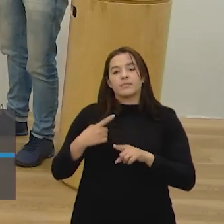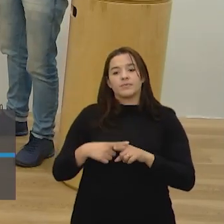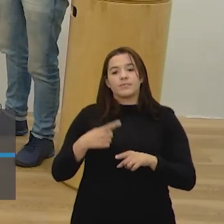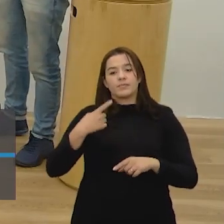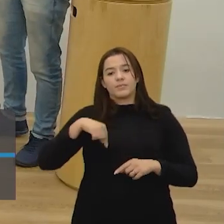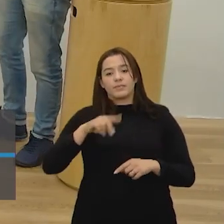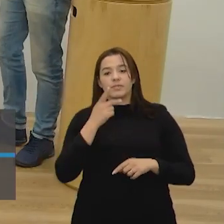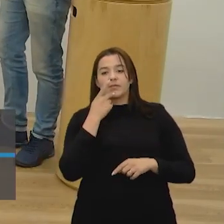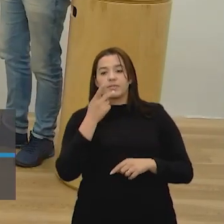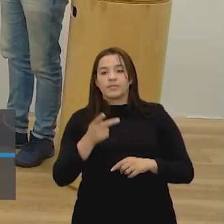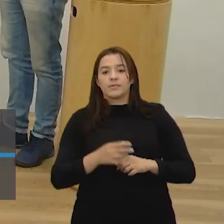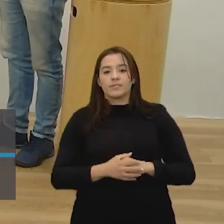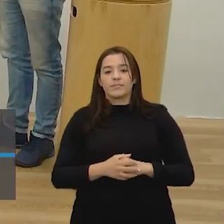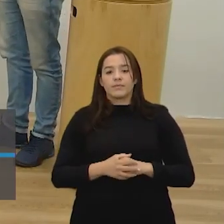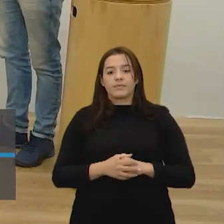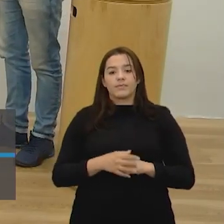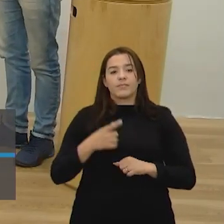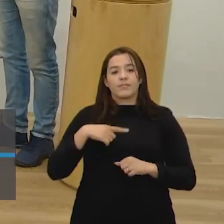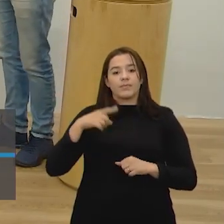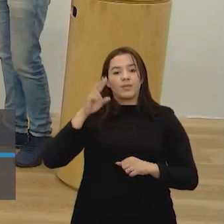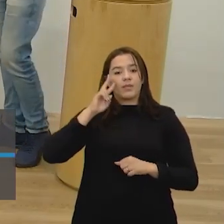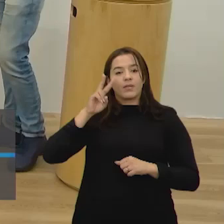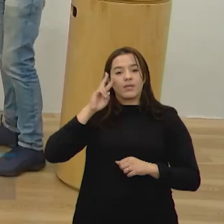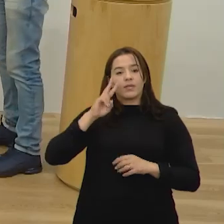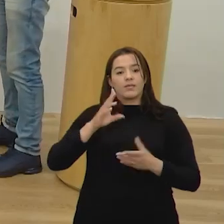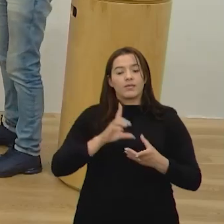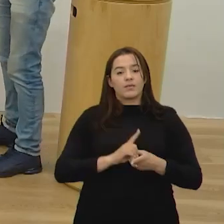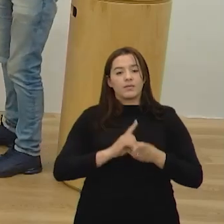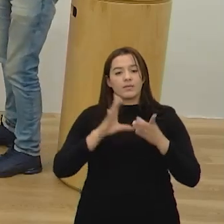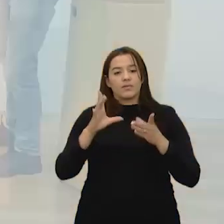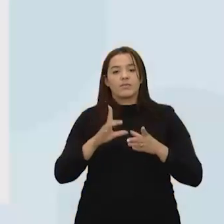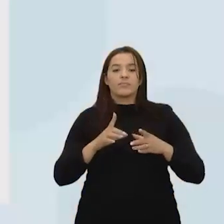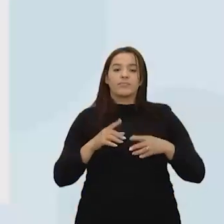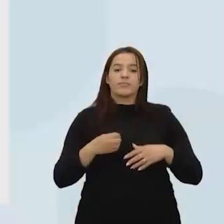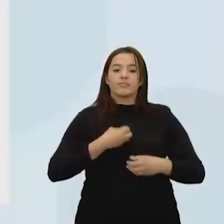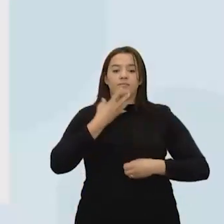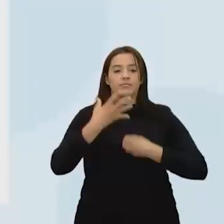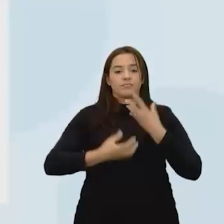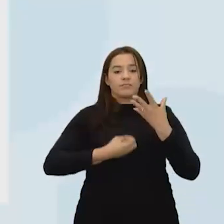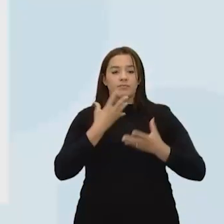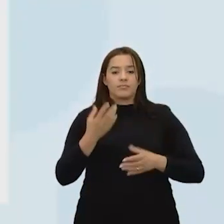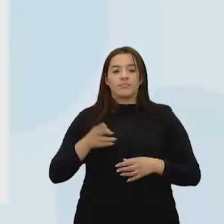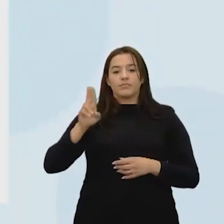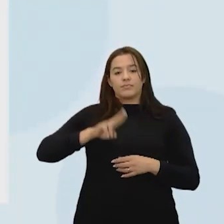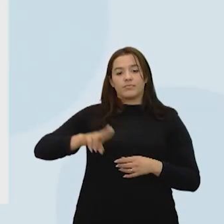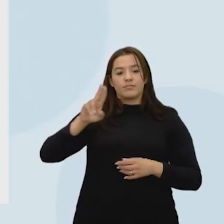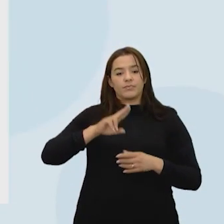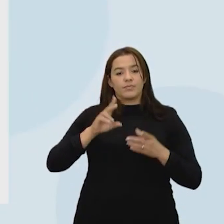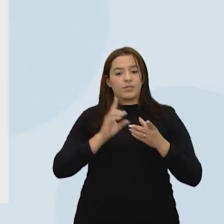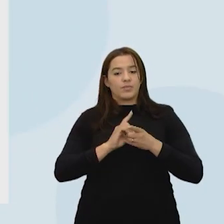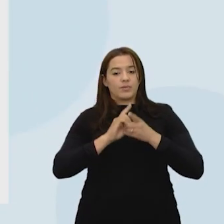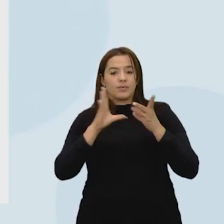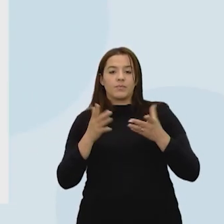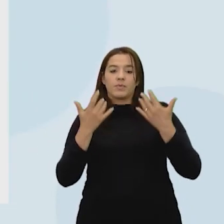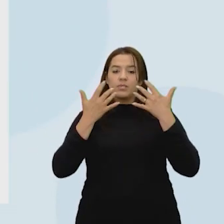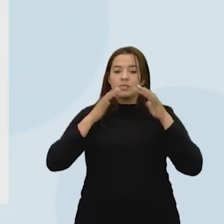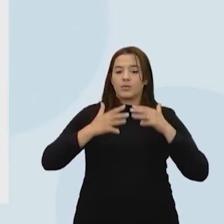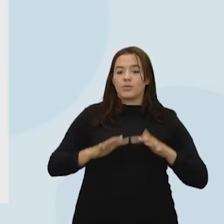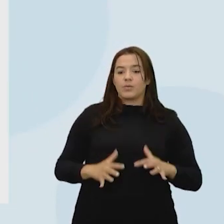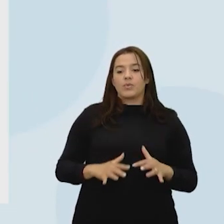aqui, ó. Lê para nós. A partir da liberdade de expressão. Lê o primeiro aqui para nós. Usar a liberdade de expressão para